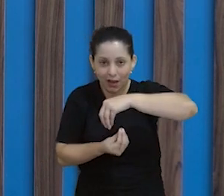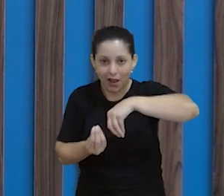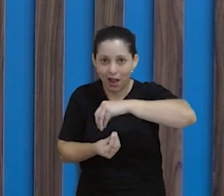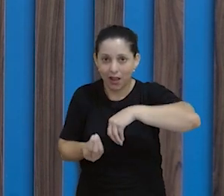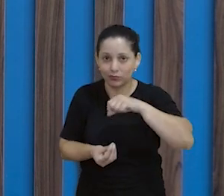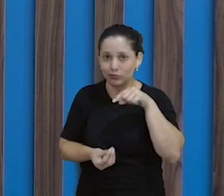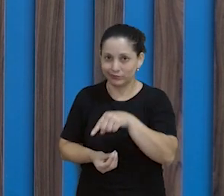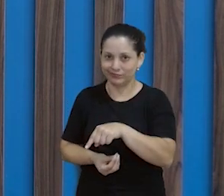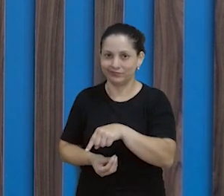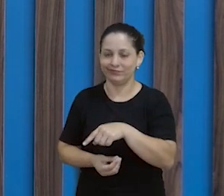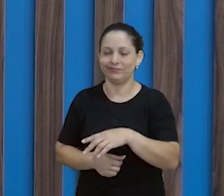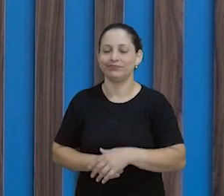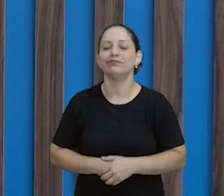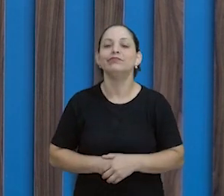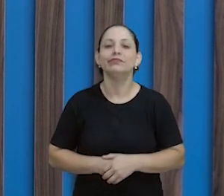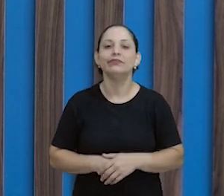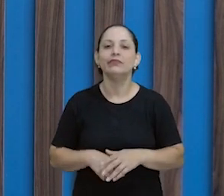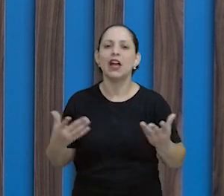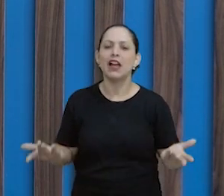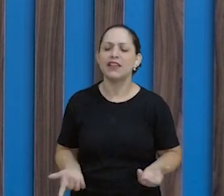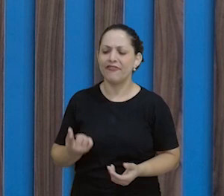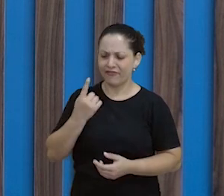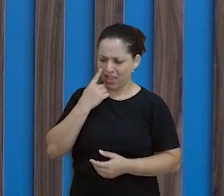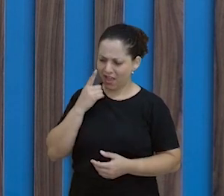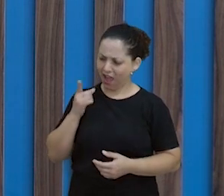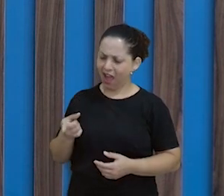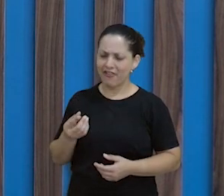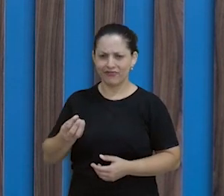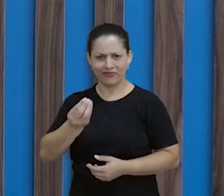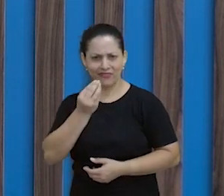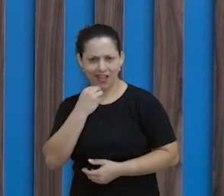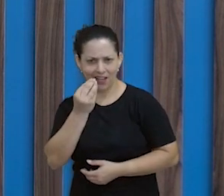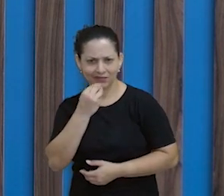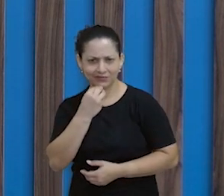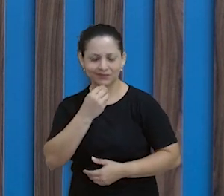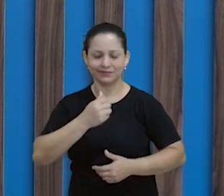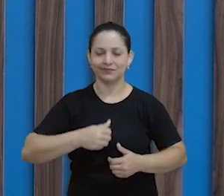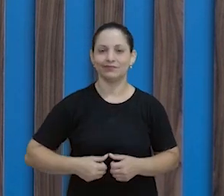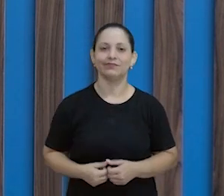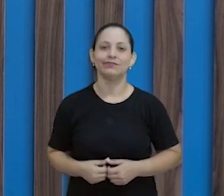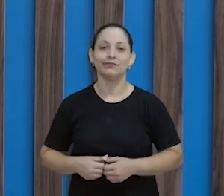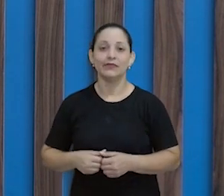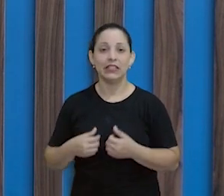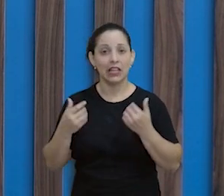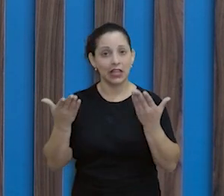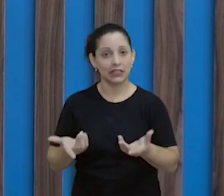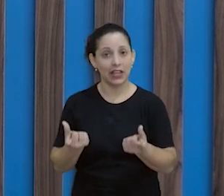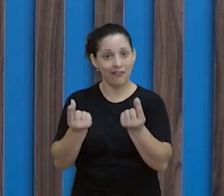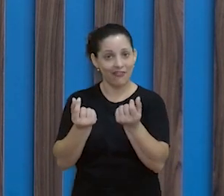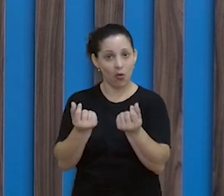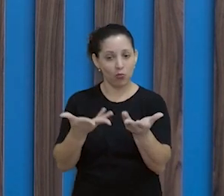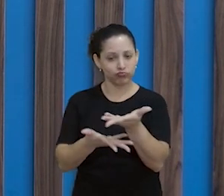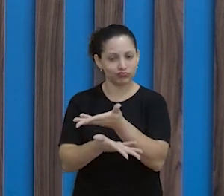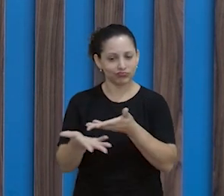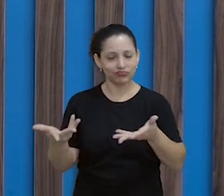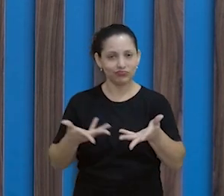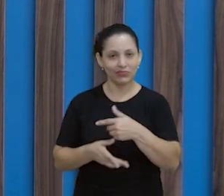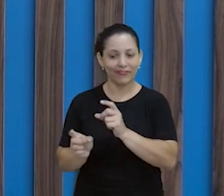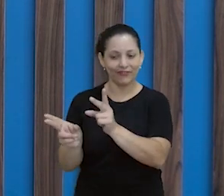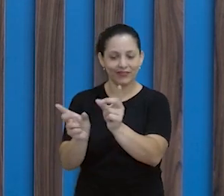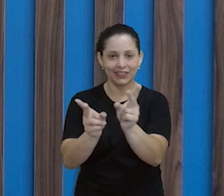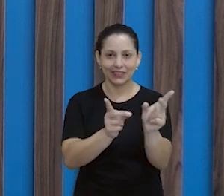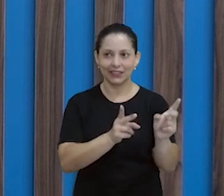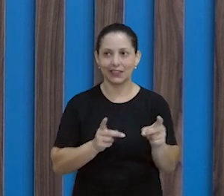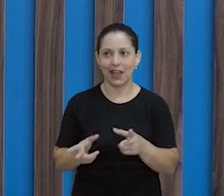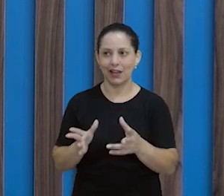não eram tão fortes, que a gente vai dizer aí que elas eram mais fracas. Então, por isso também a questão do valor comercial. Sim. Então, eu acredito...